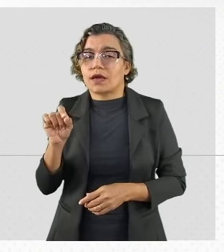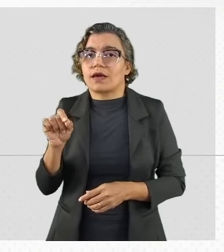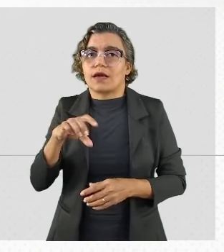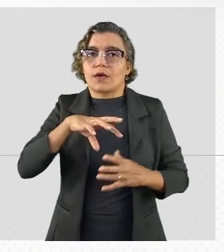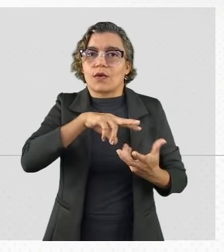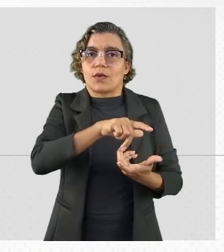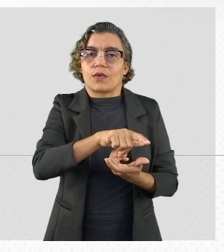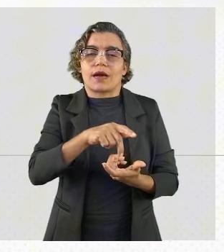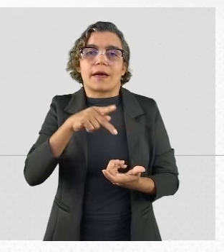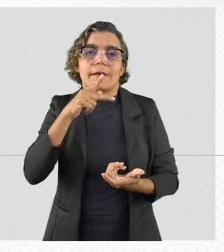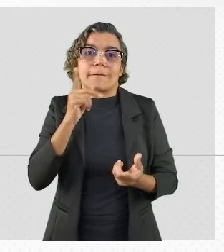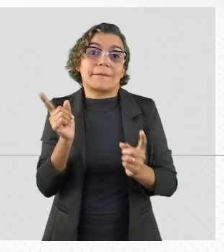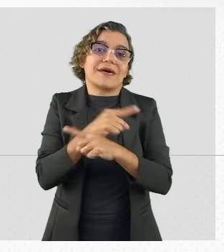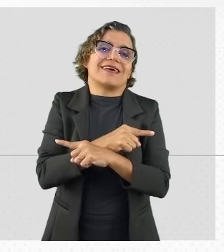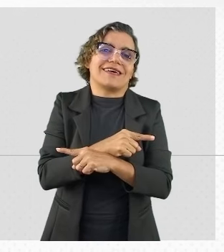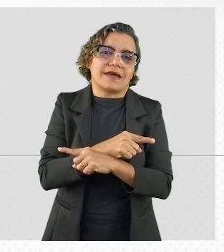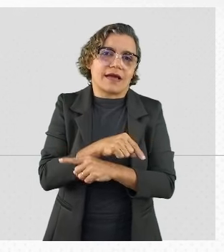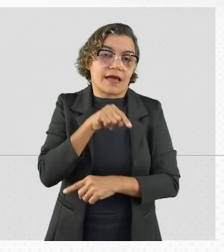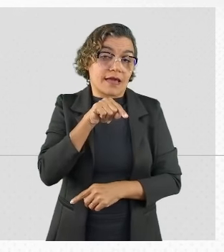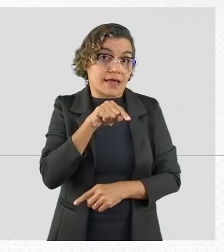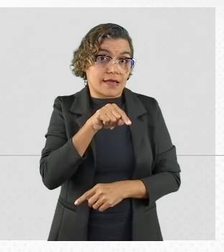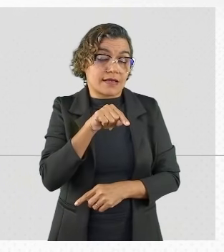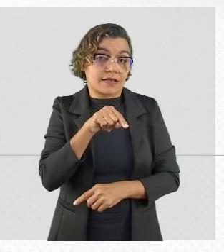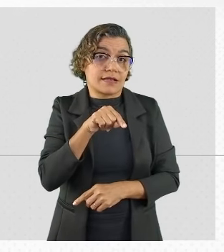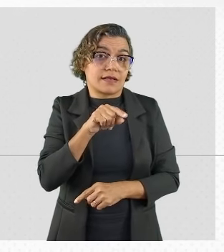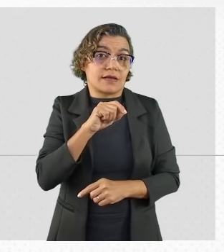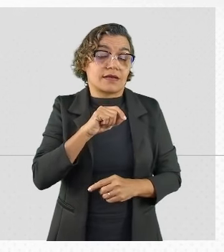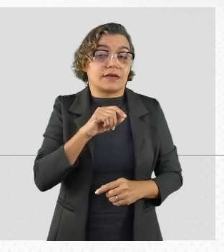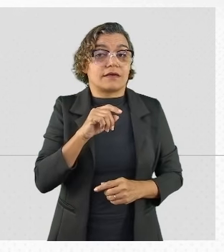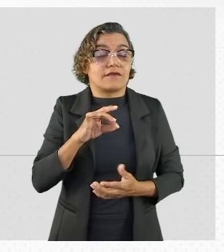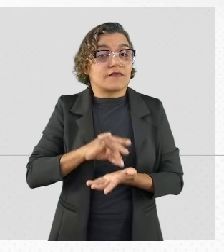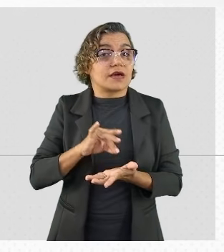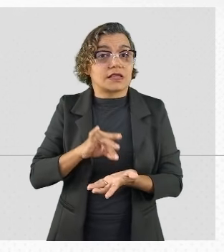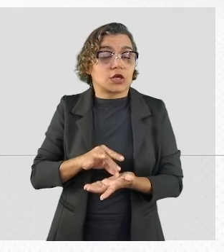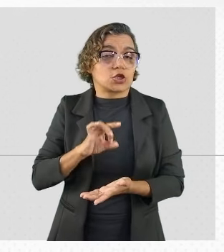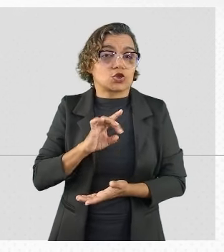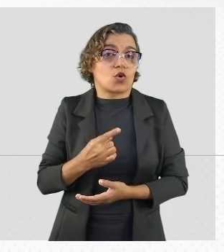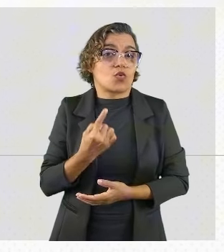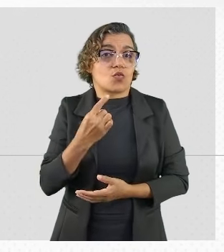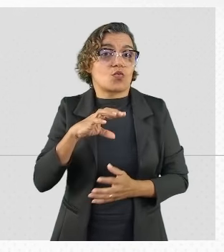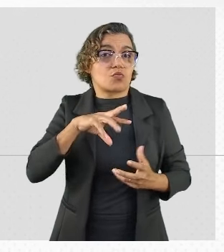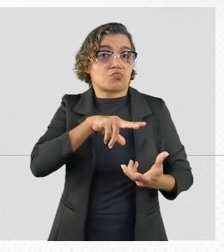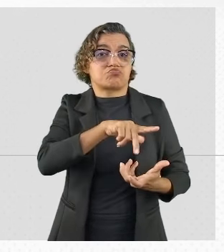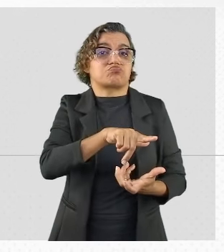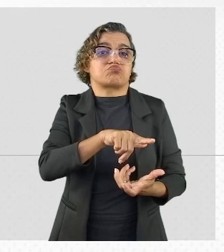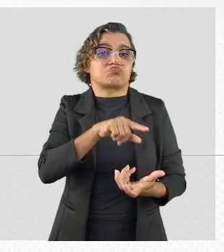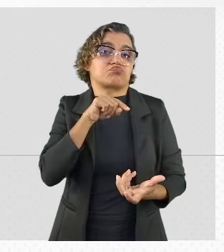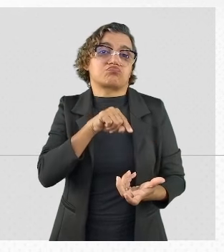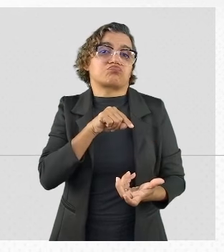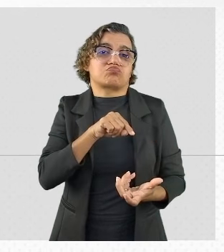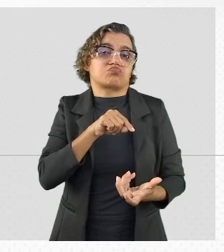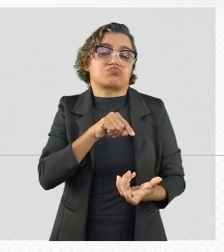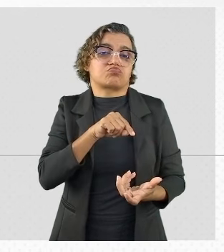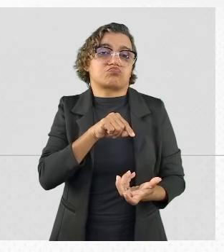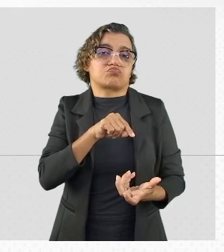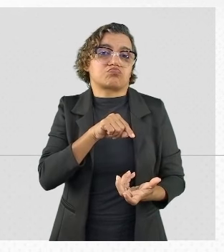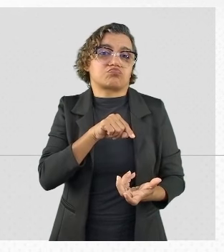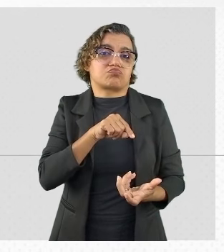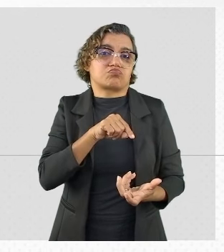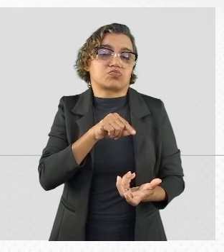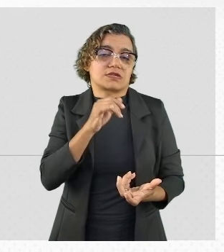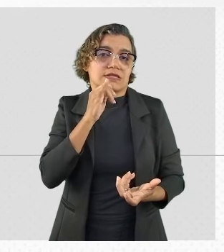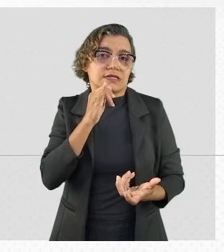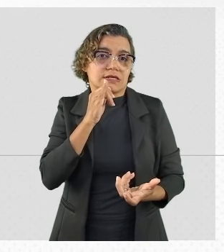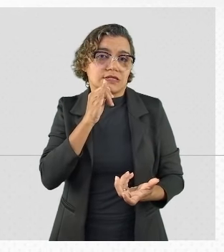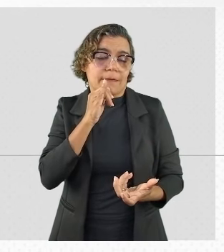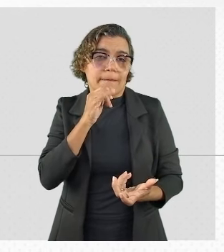quê? Porque ele está dizendo que, na verdade, só tem esse mundo, né? E a gente não deve abrir